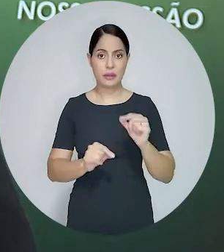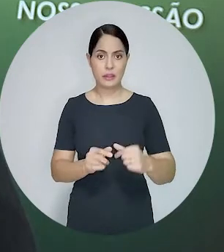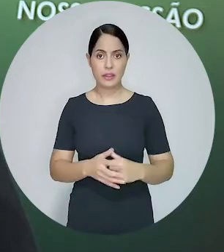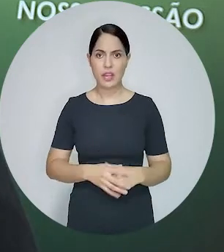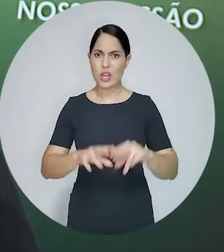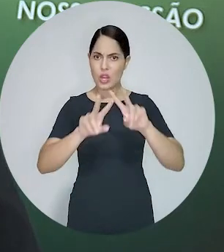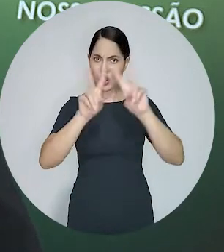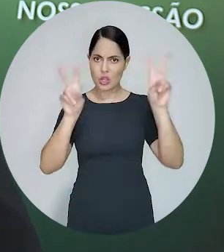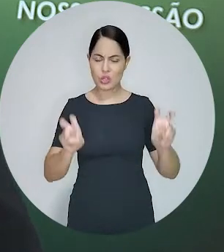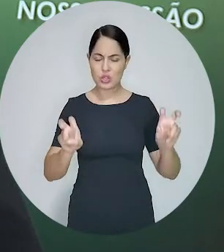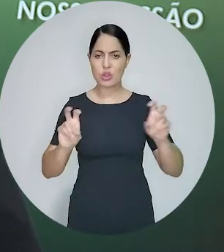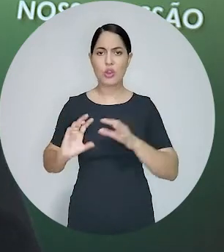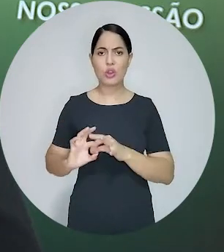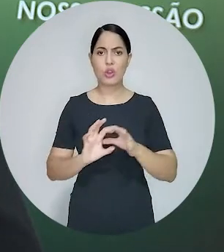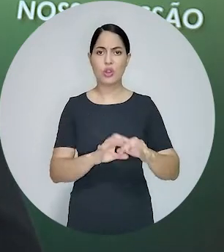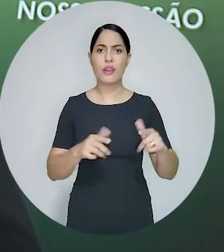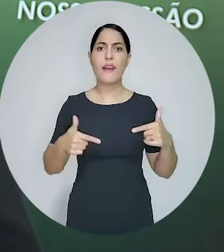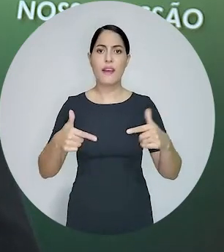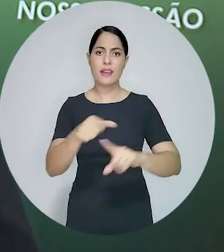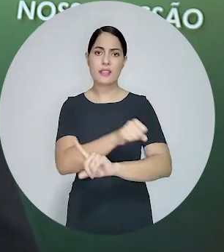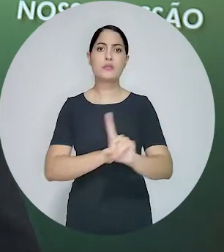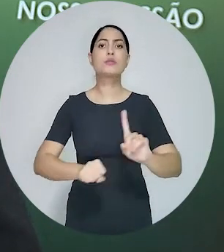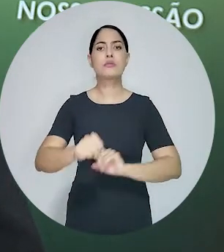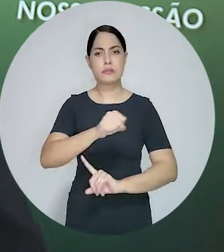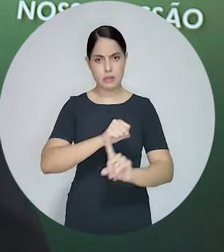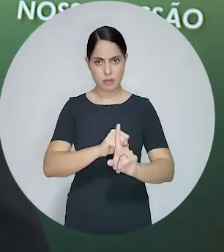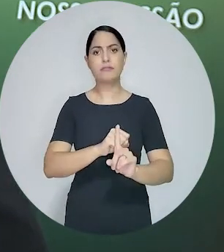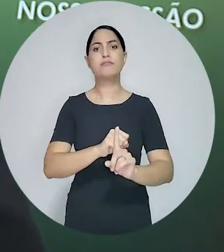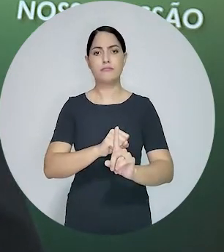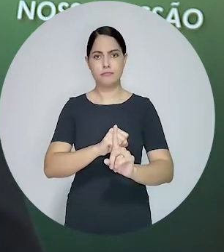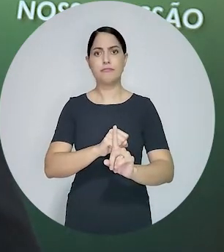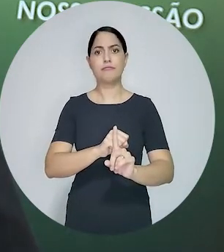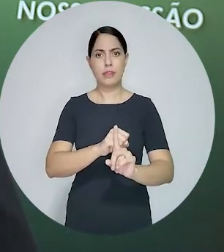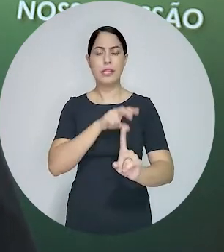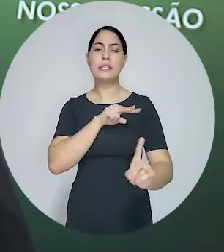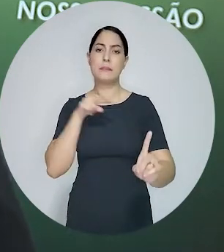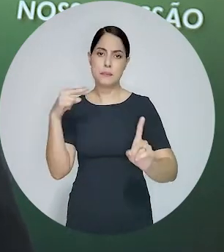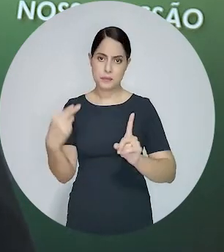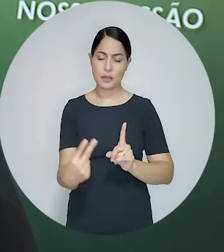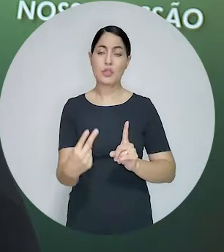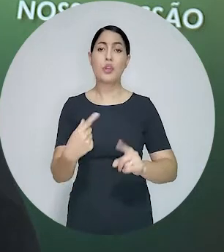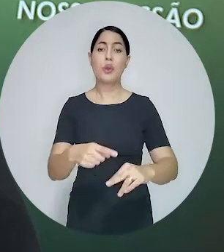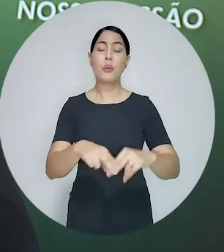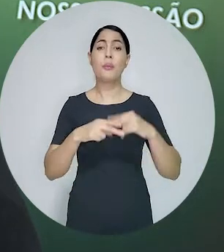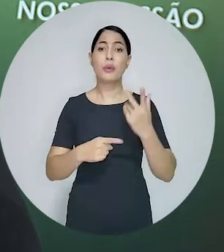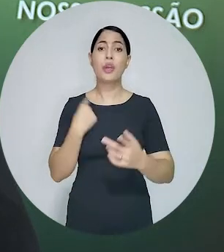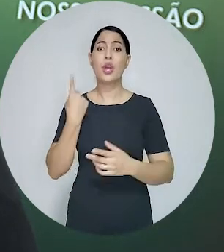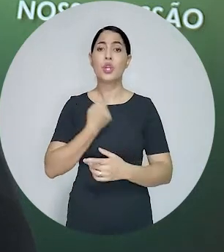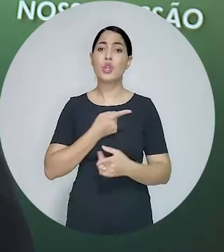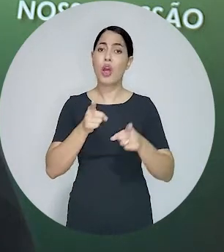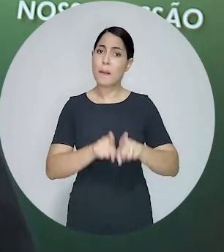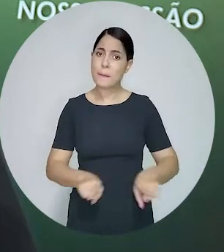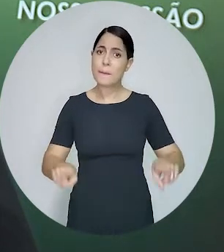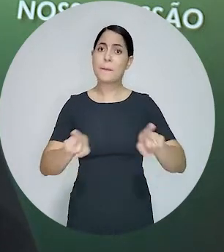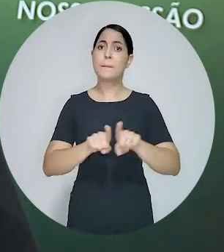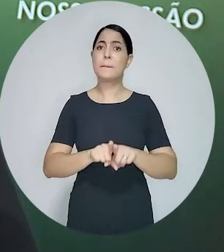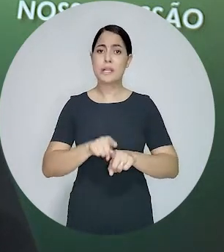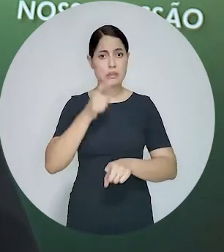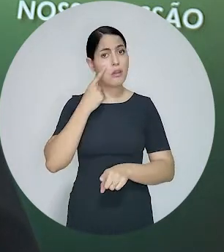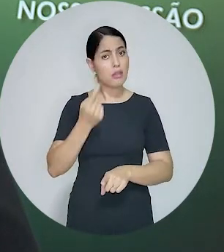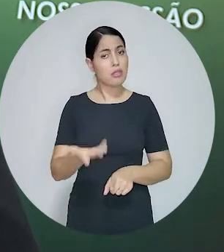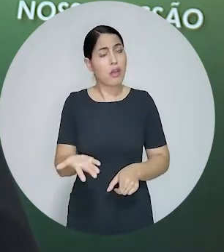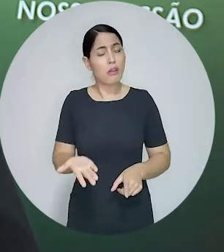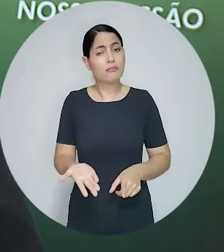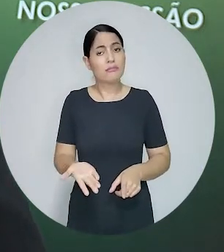um terceiro eixo seria a pauta do ponto de vista da ação social, do ponto de vista social, onde nós temos o interesse de